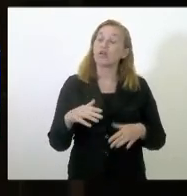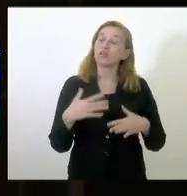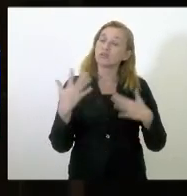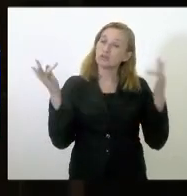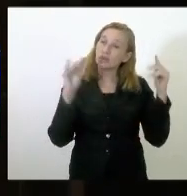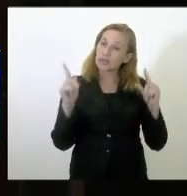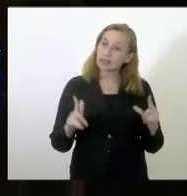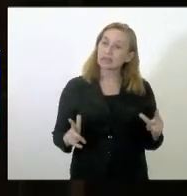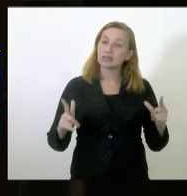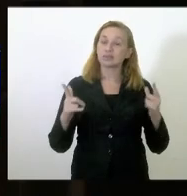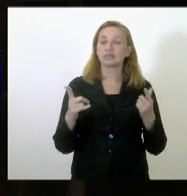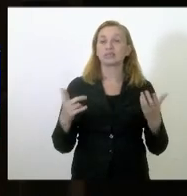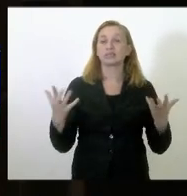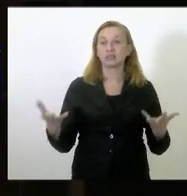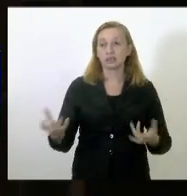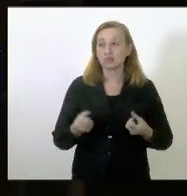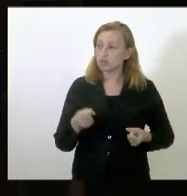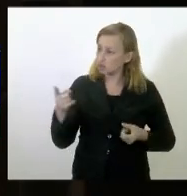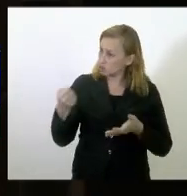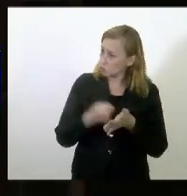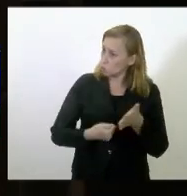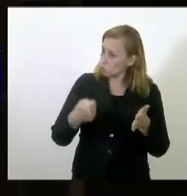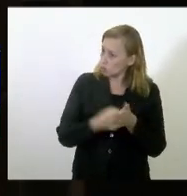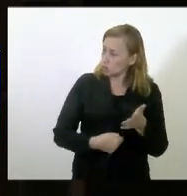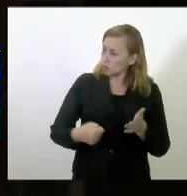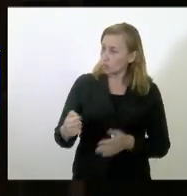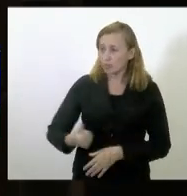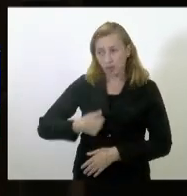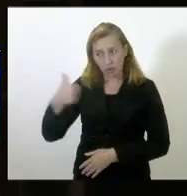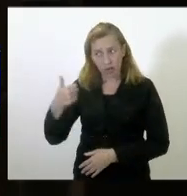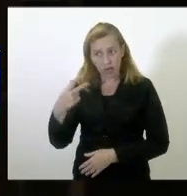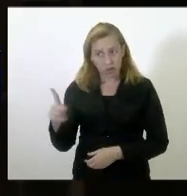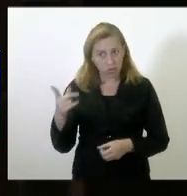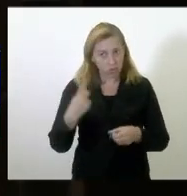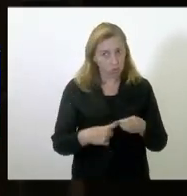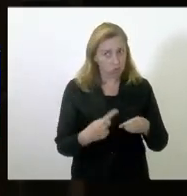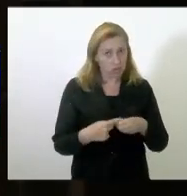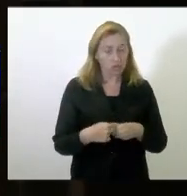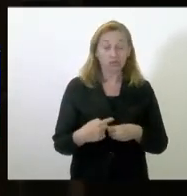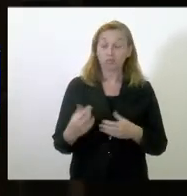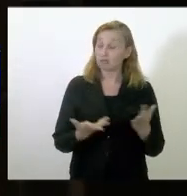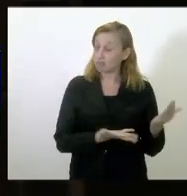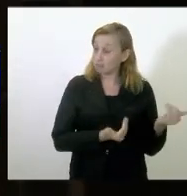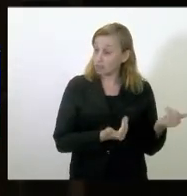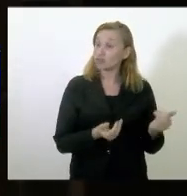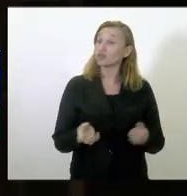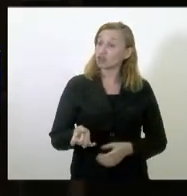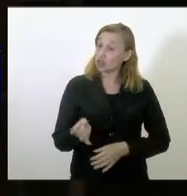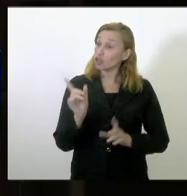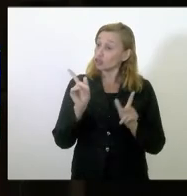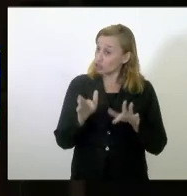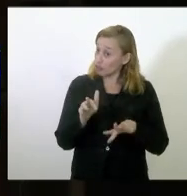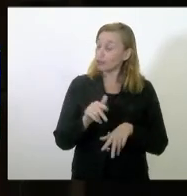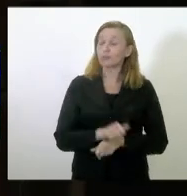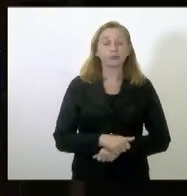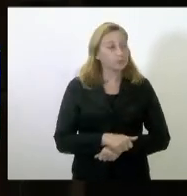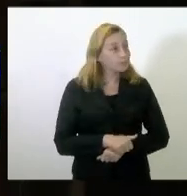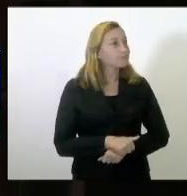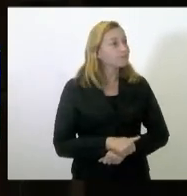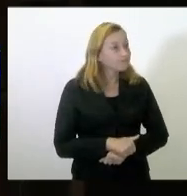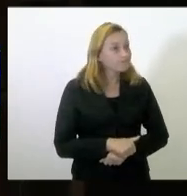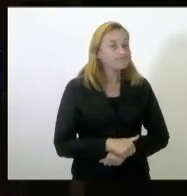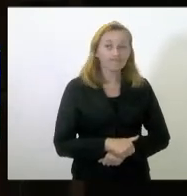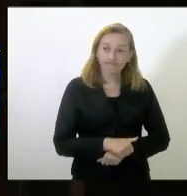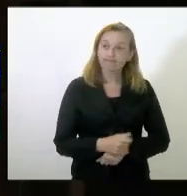você estar aqui lutando por melhorias, reivindicando melhorias. É uma juventude diferente. É uma juventude que